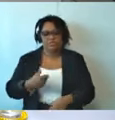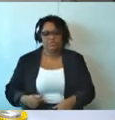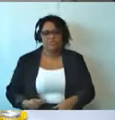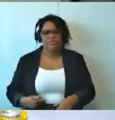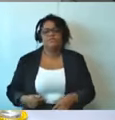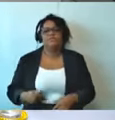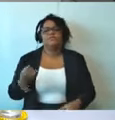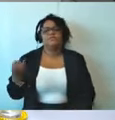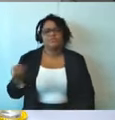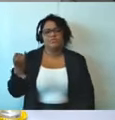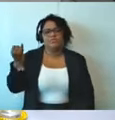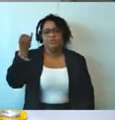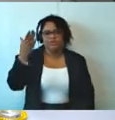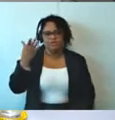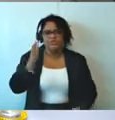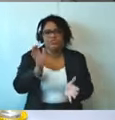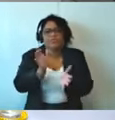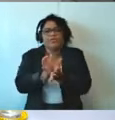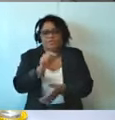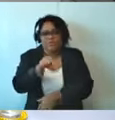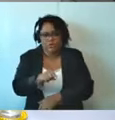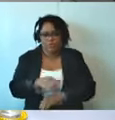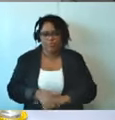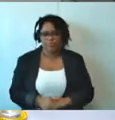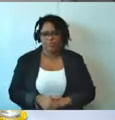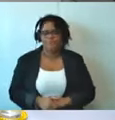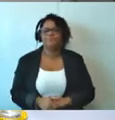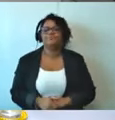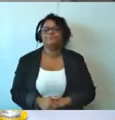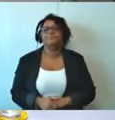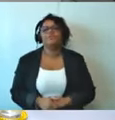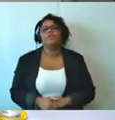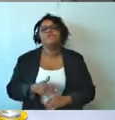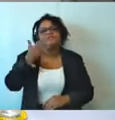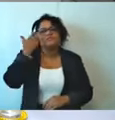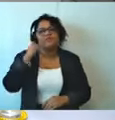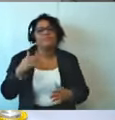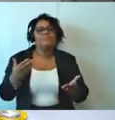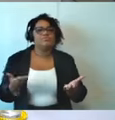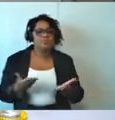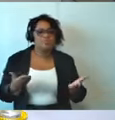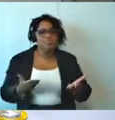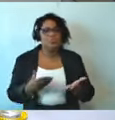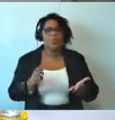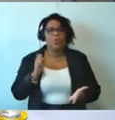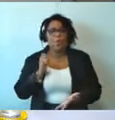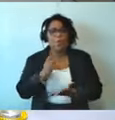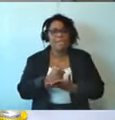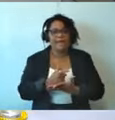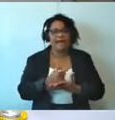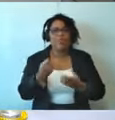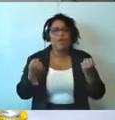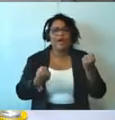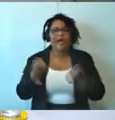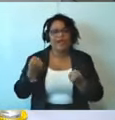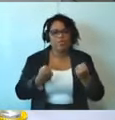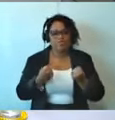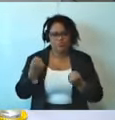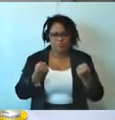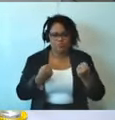necessárias para essa categoria. A gente sabe que hoje a pessoa comprar um veículo, um carro popular, né, que